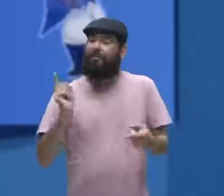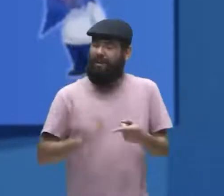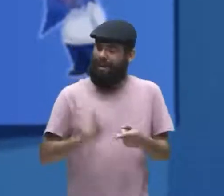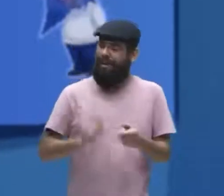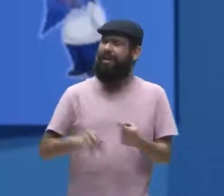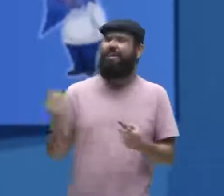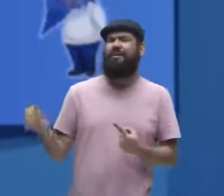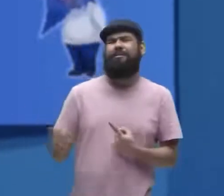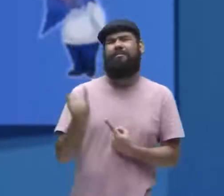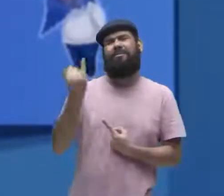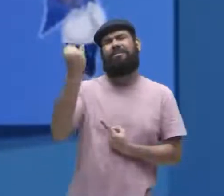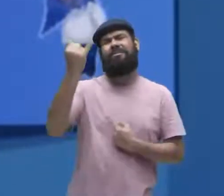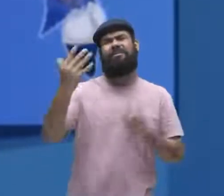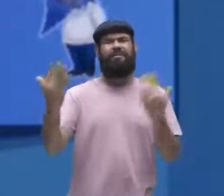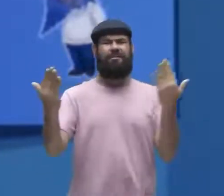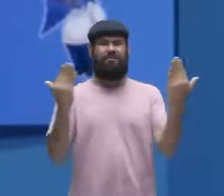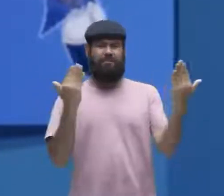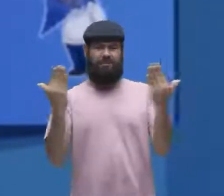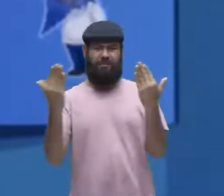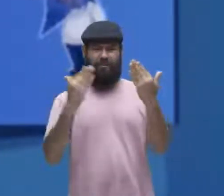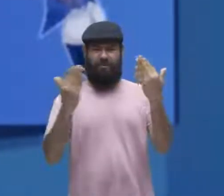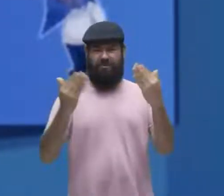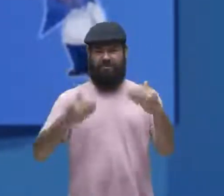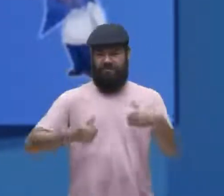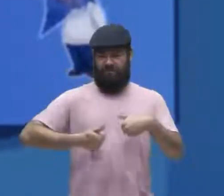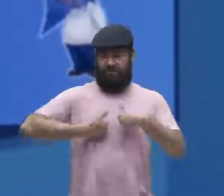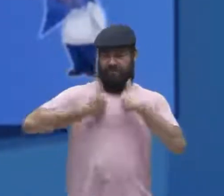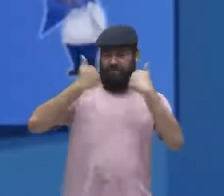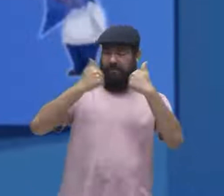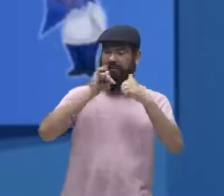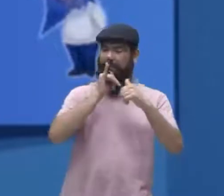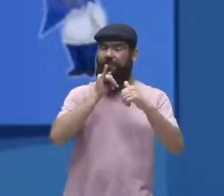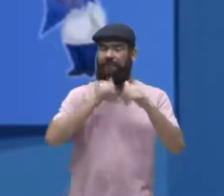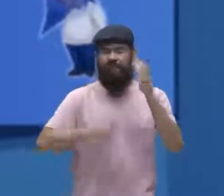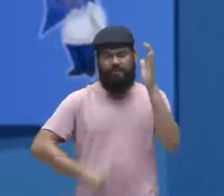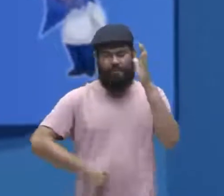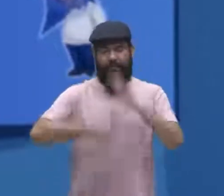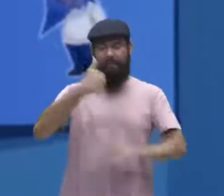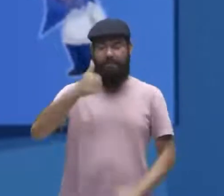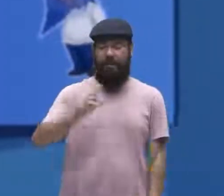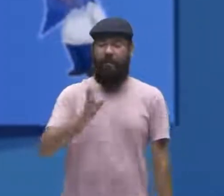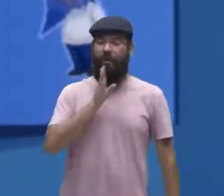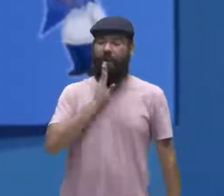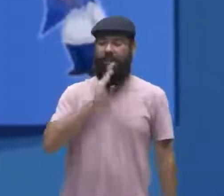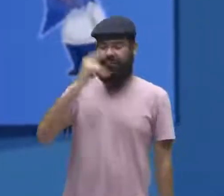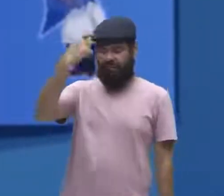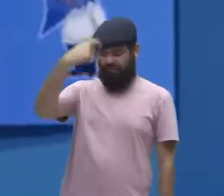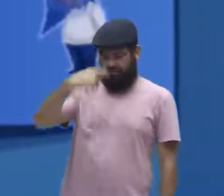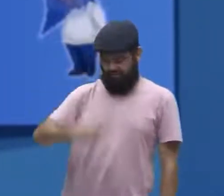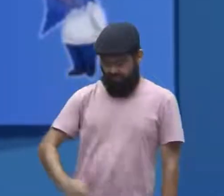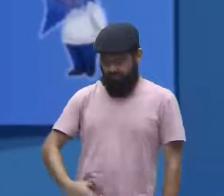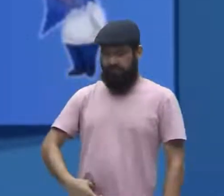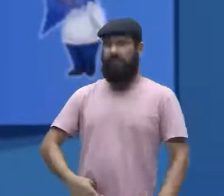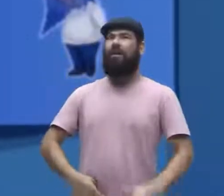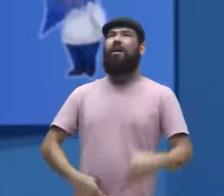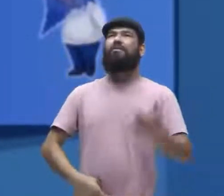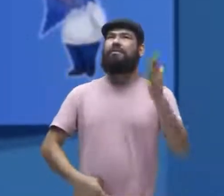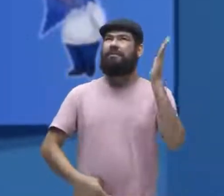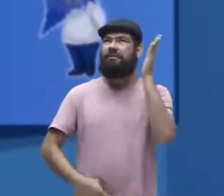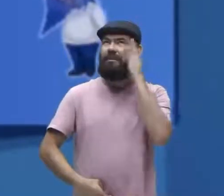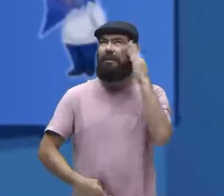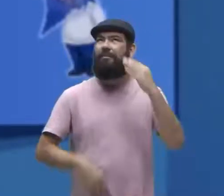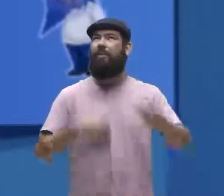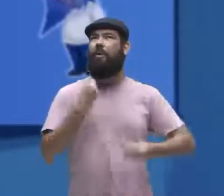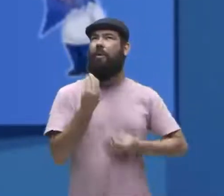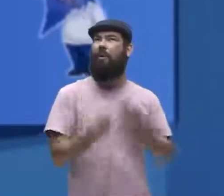psicologia positiva que, assim, a gente trabalhando, se conhecendo, a gente vai ter ferramentas para utilizar a